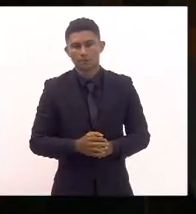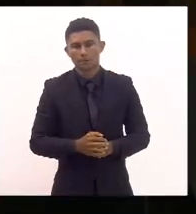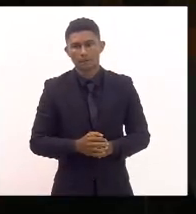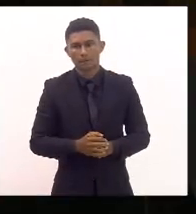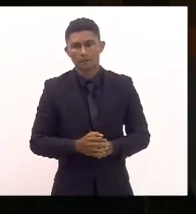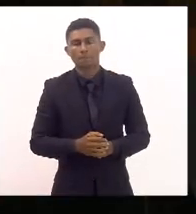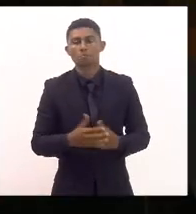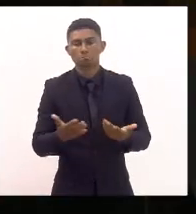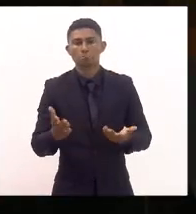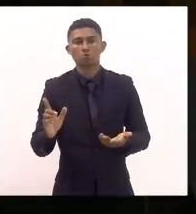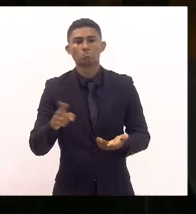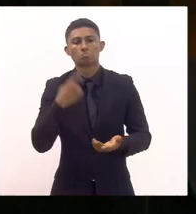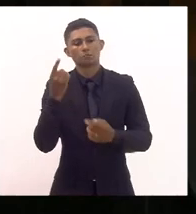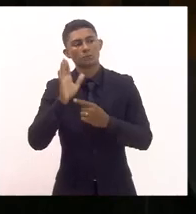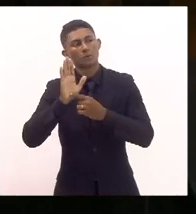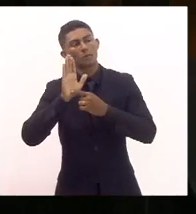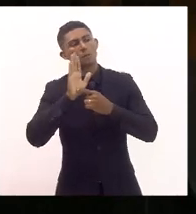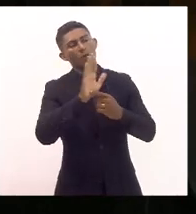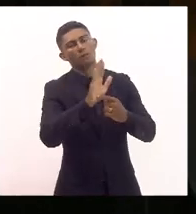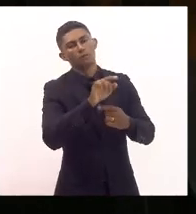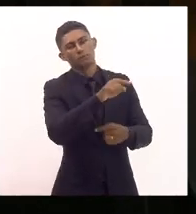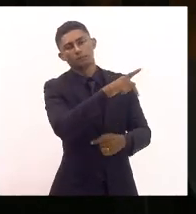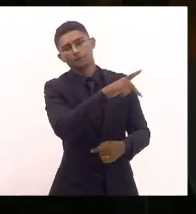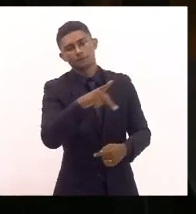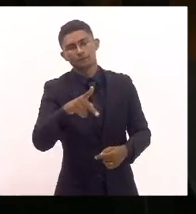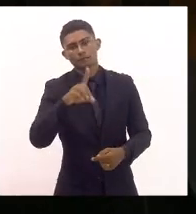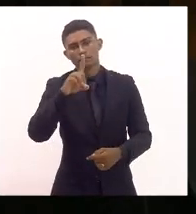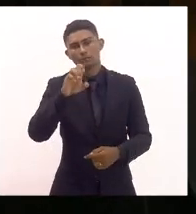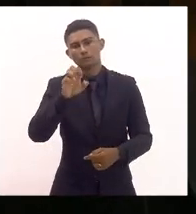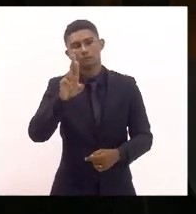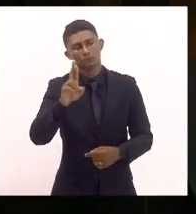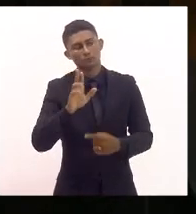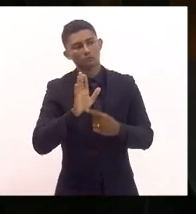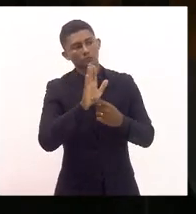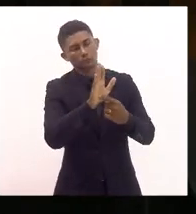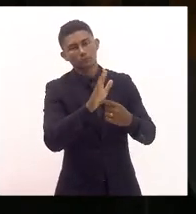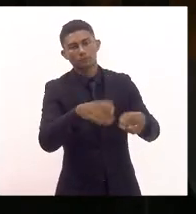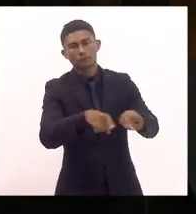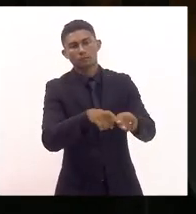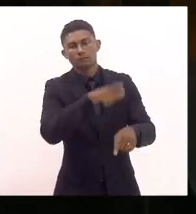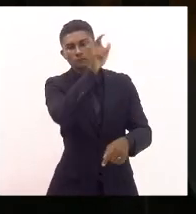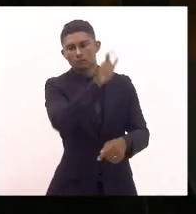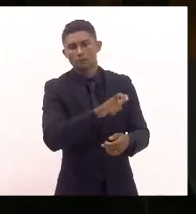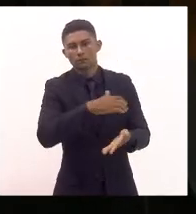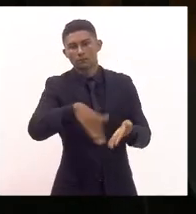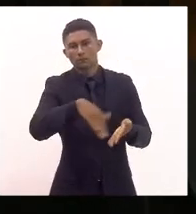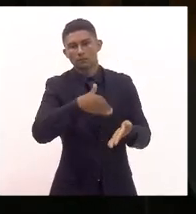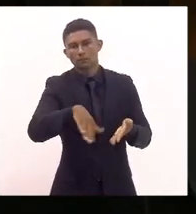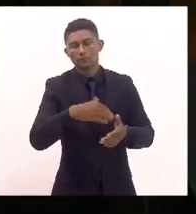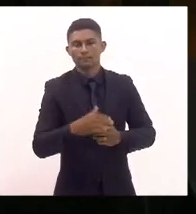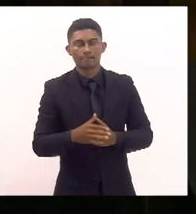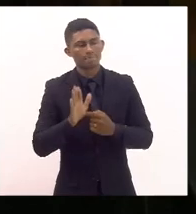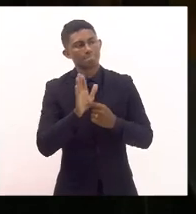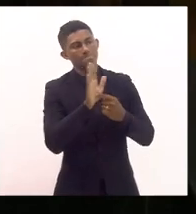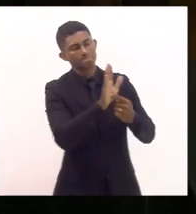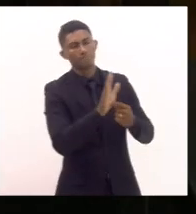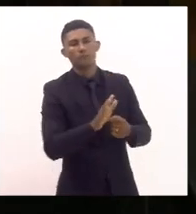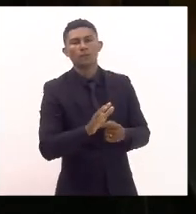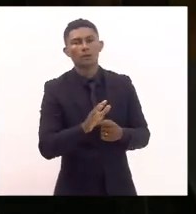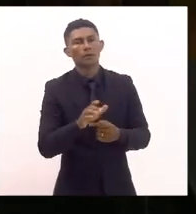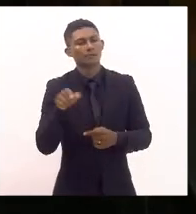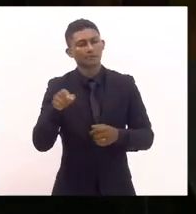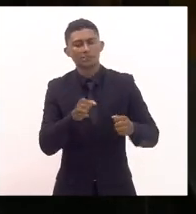já mostramos ao presidente do DER E ao secretário das cidades a